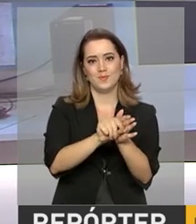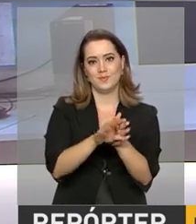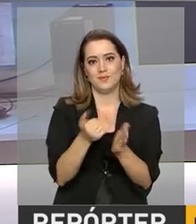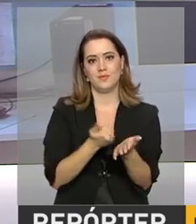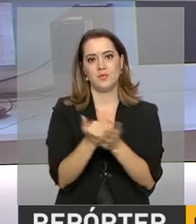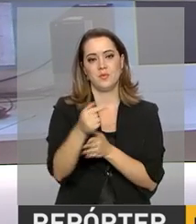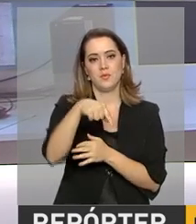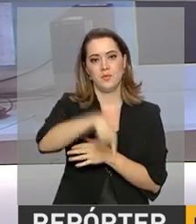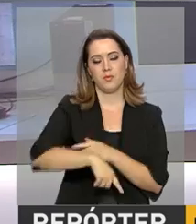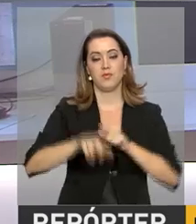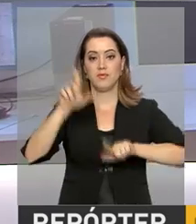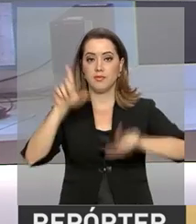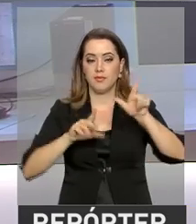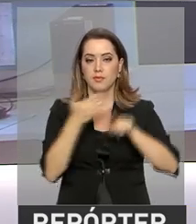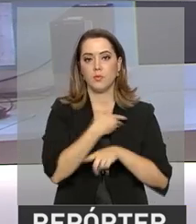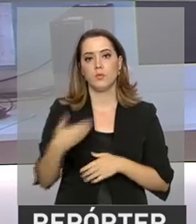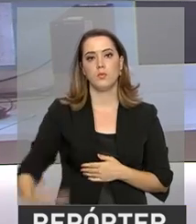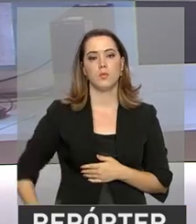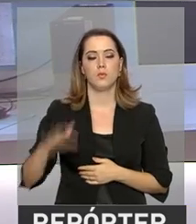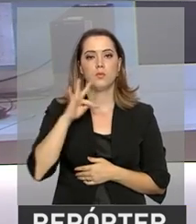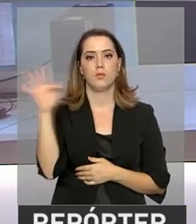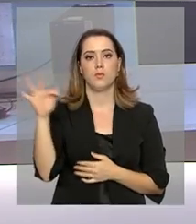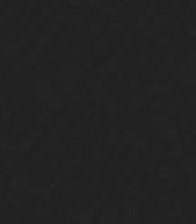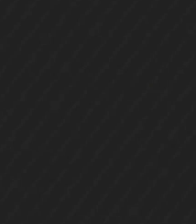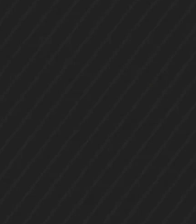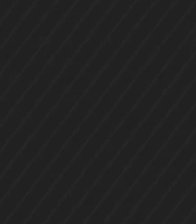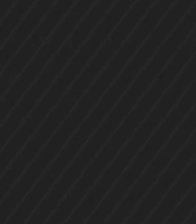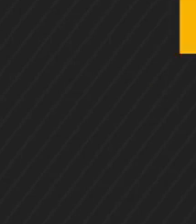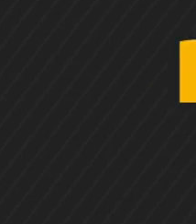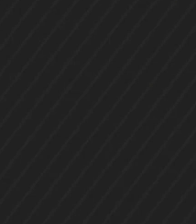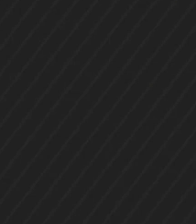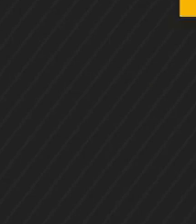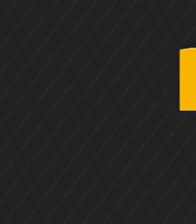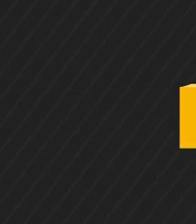Continue com a gente aqui na NBR a TV do Governo Federal